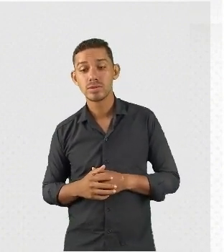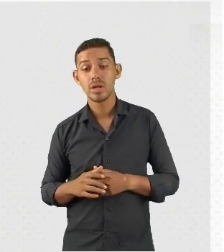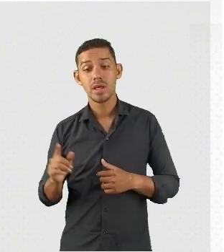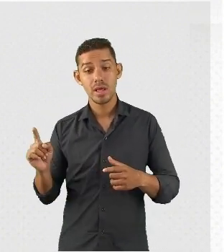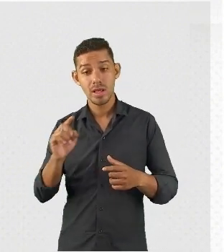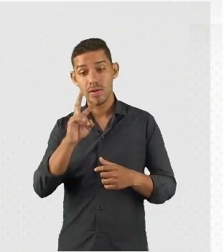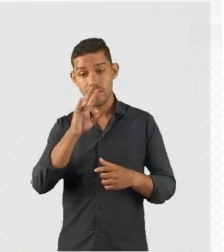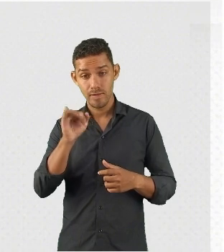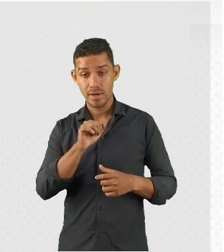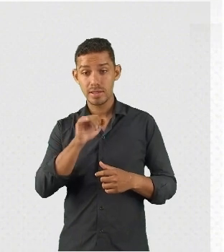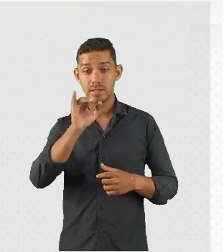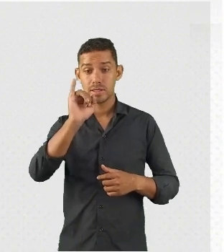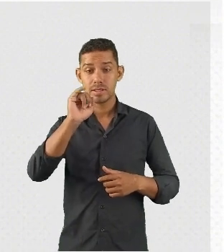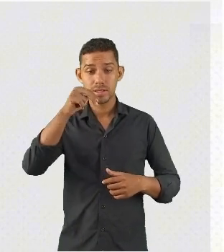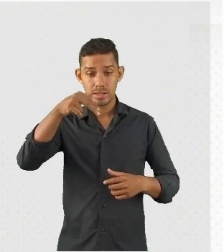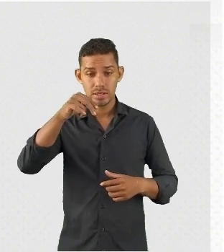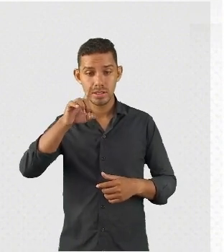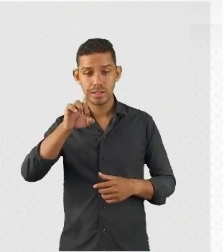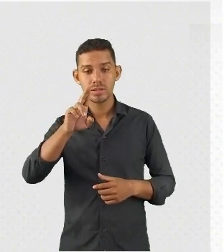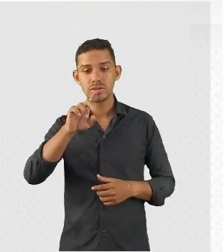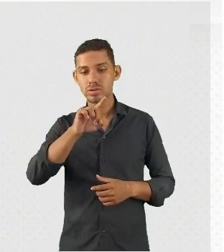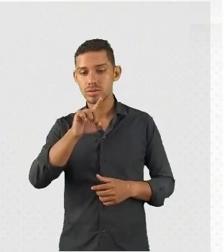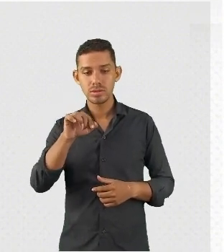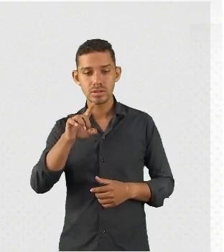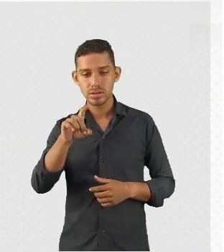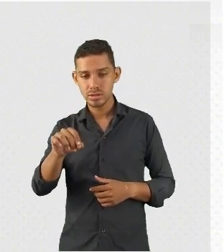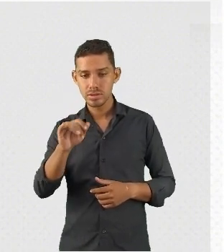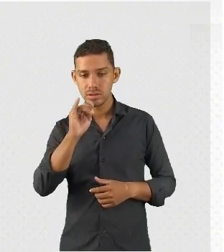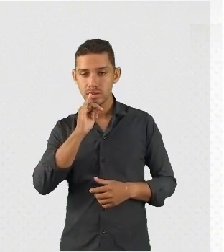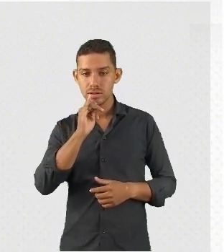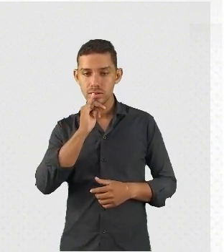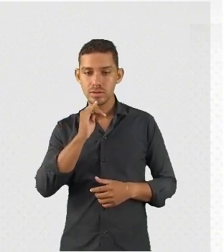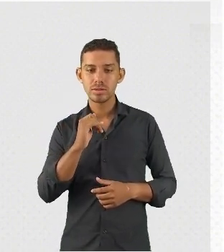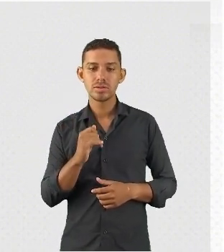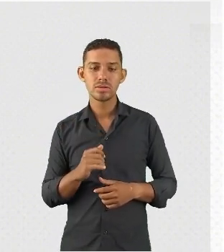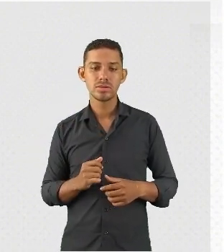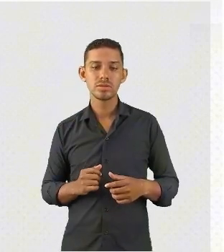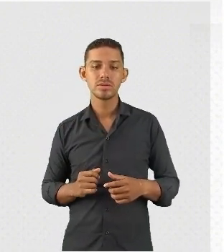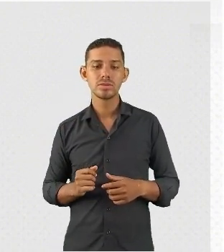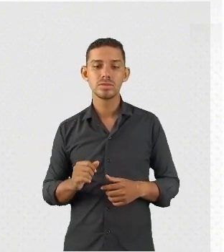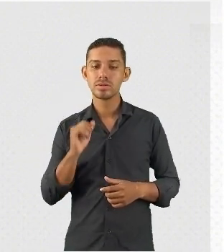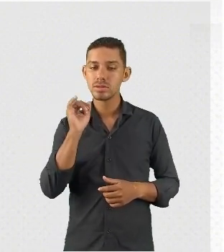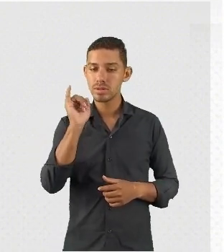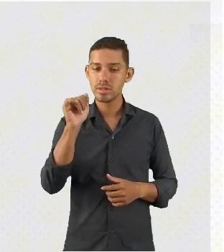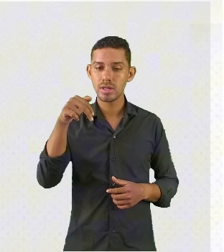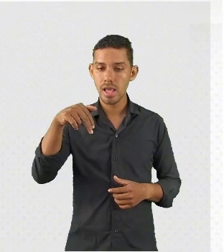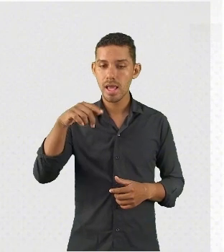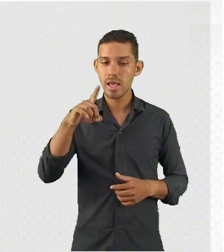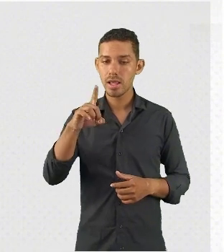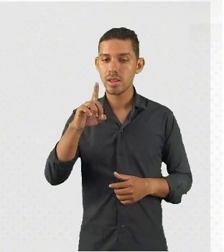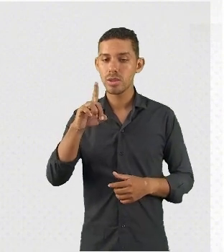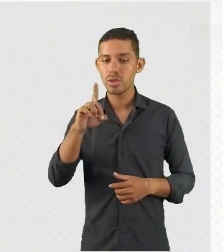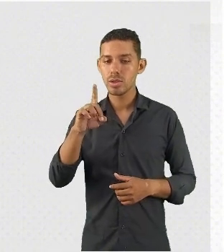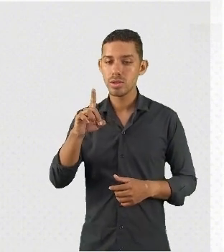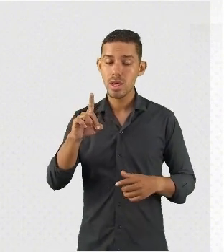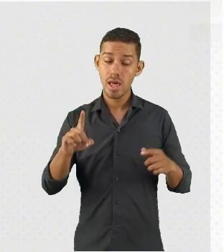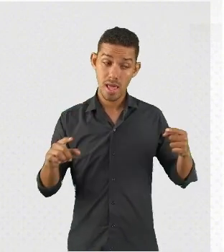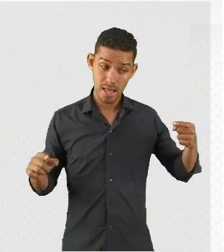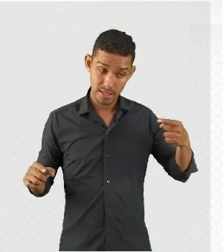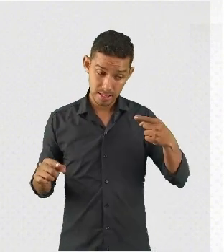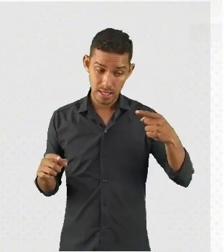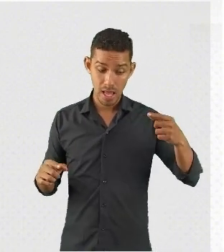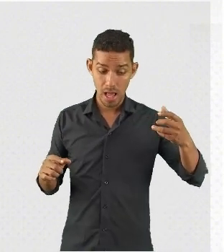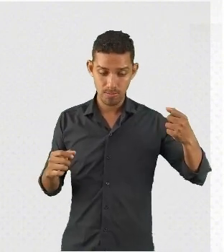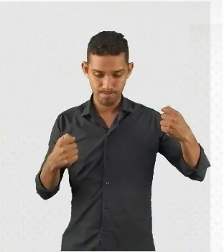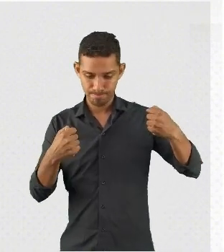induzido pelo bastão, por isso que o nome dele é induzido. Esse aqui induz, é o indutor. Esse